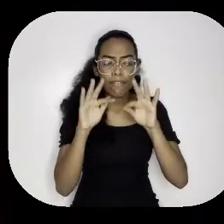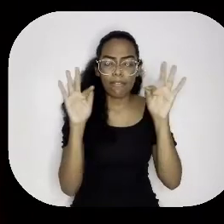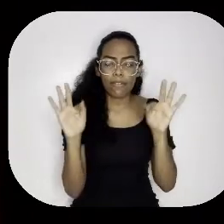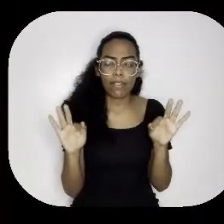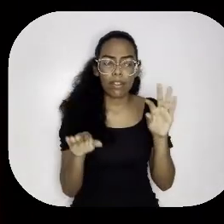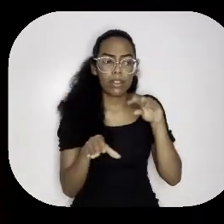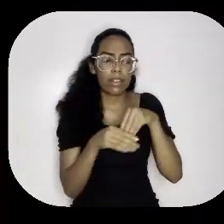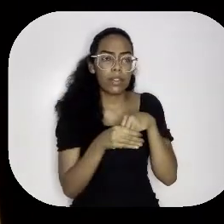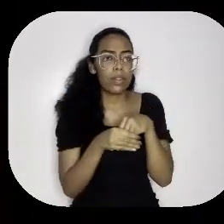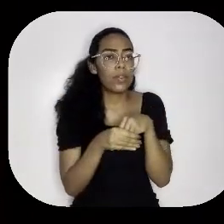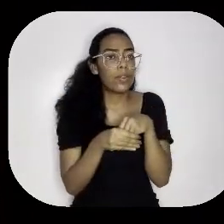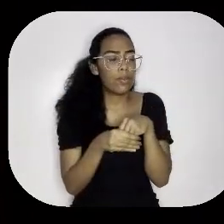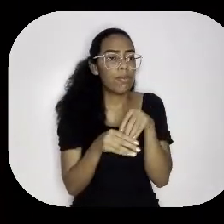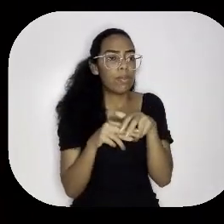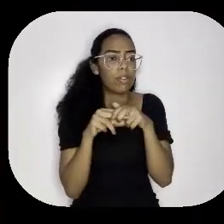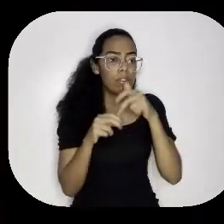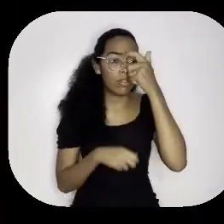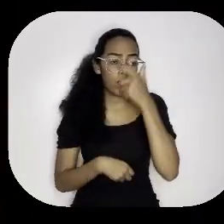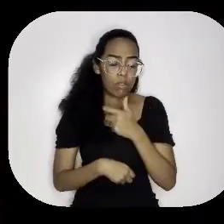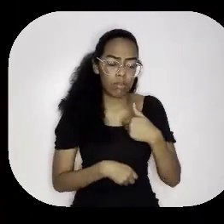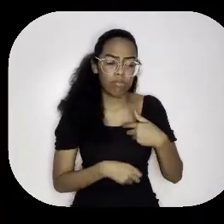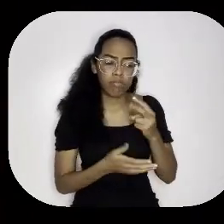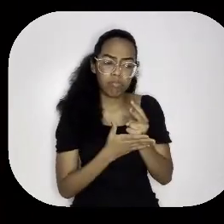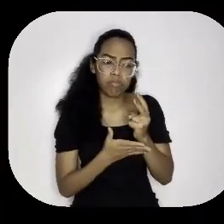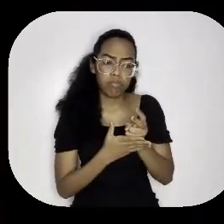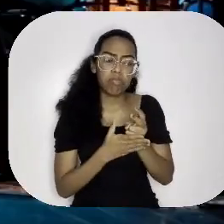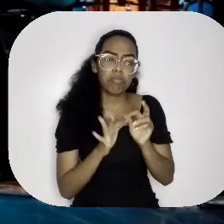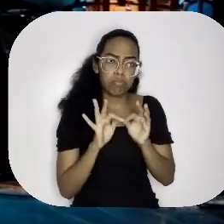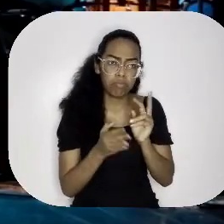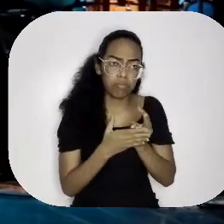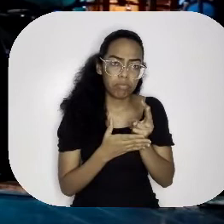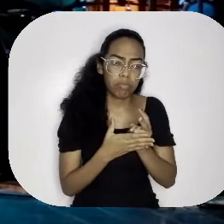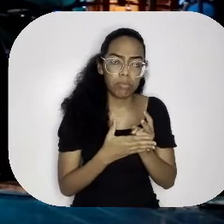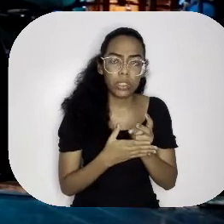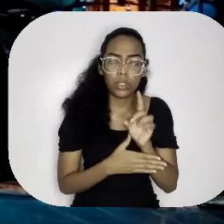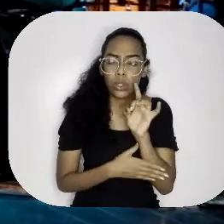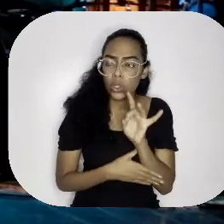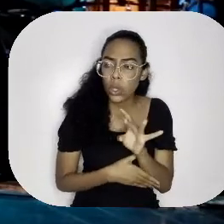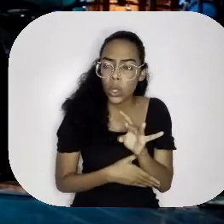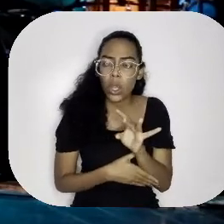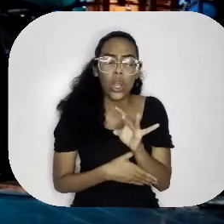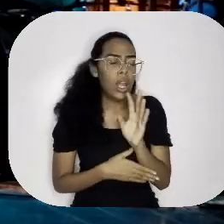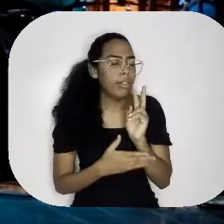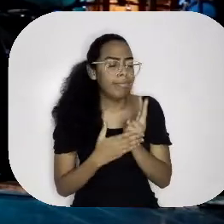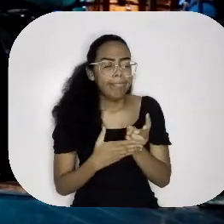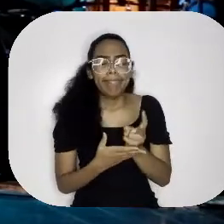dentro do ar. Sou parte de ti, sim. Eu sou todo